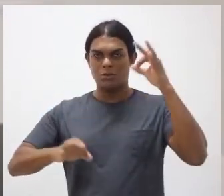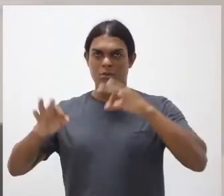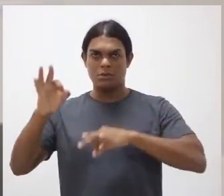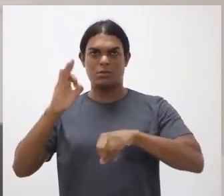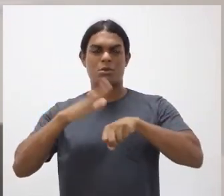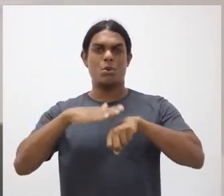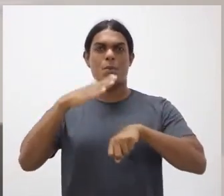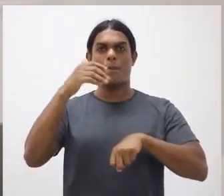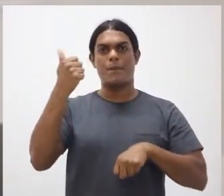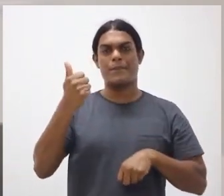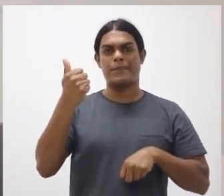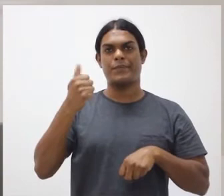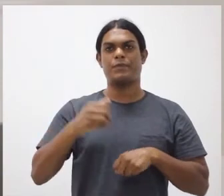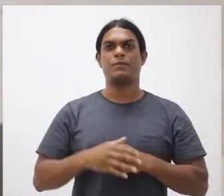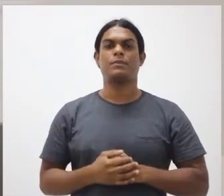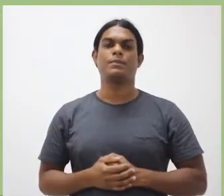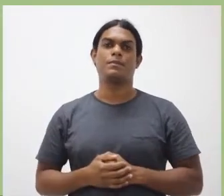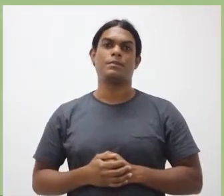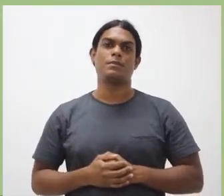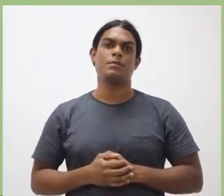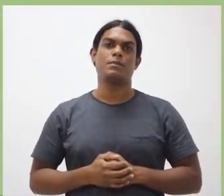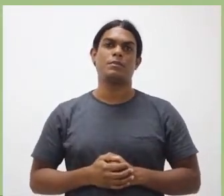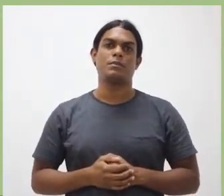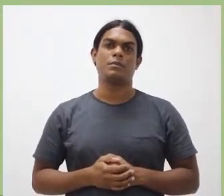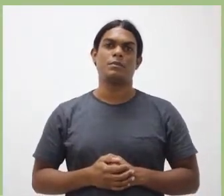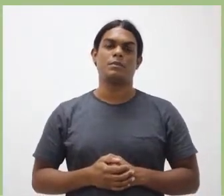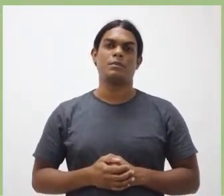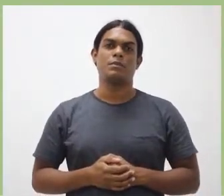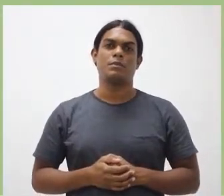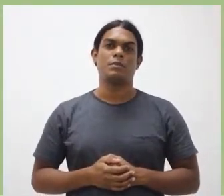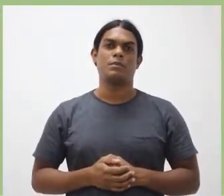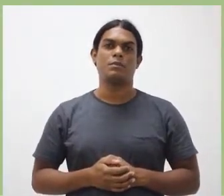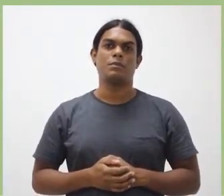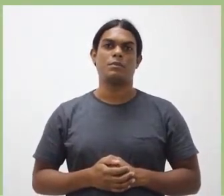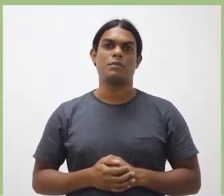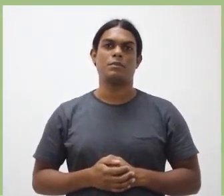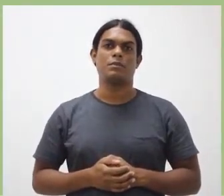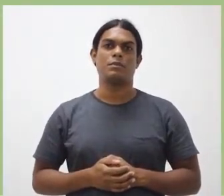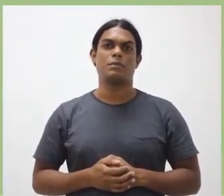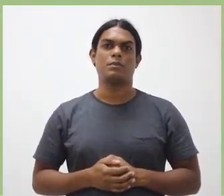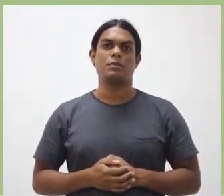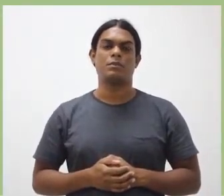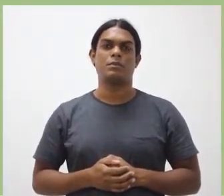é necessário para conseguirmos otimizar ainda mais este processo.